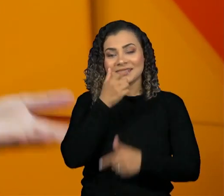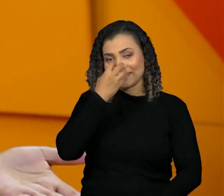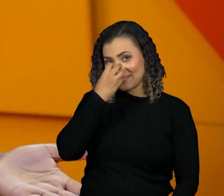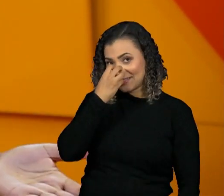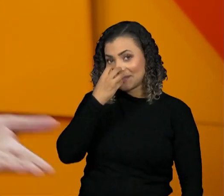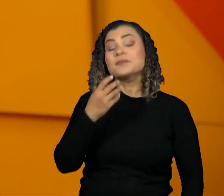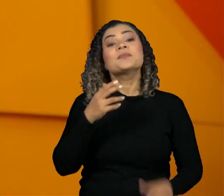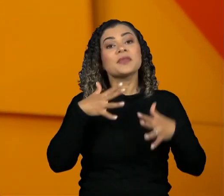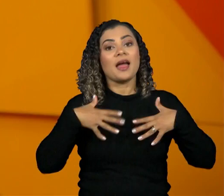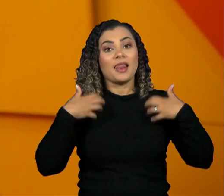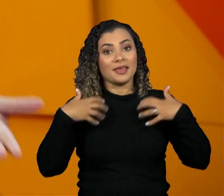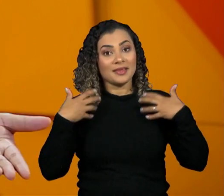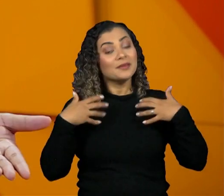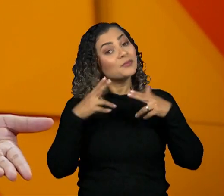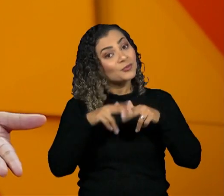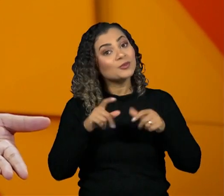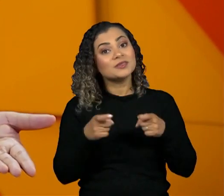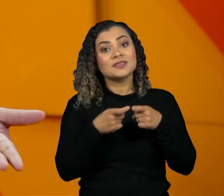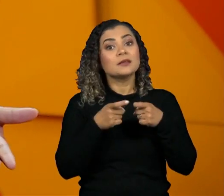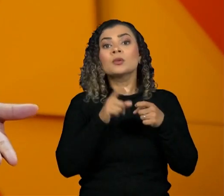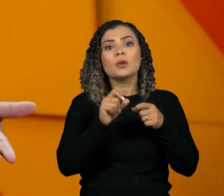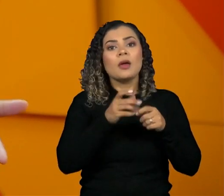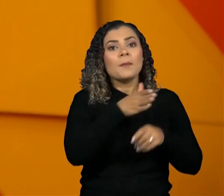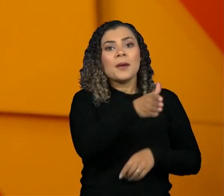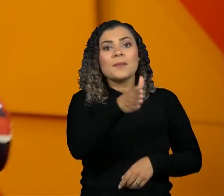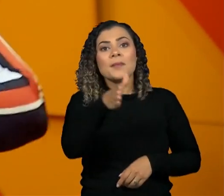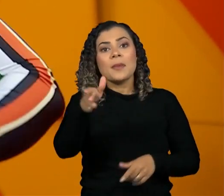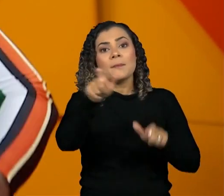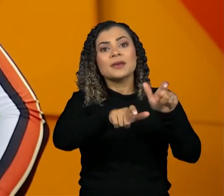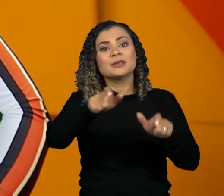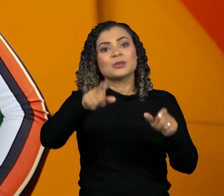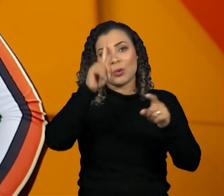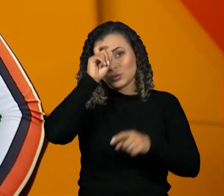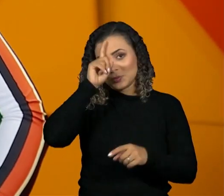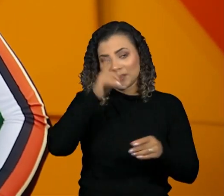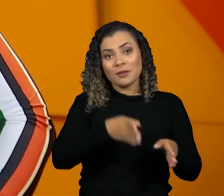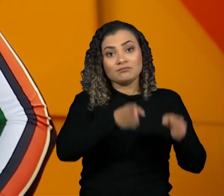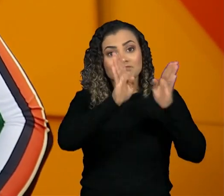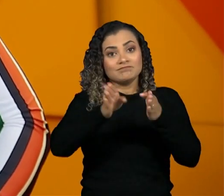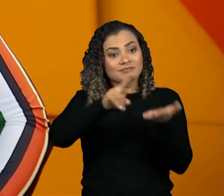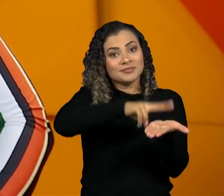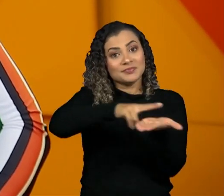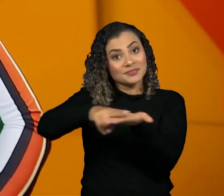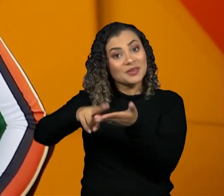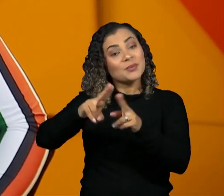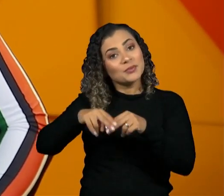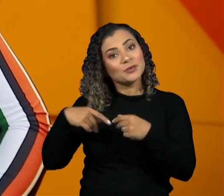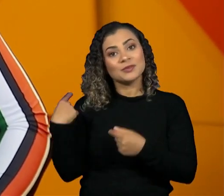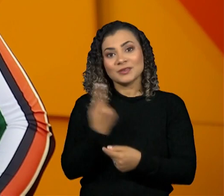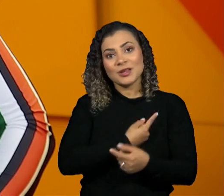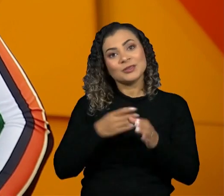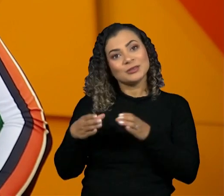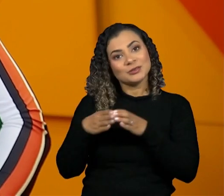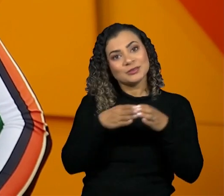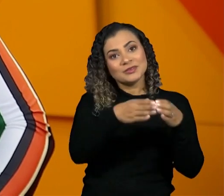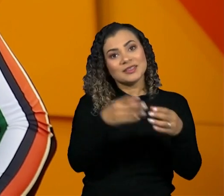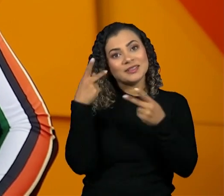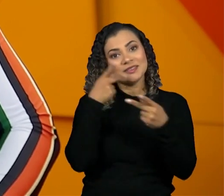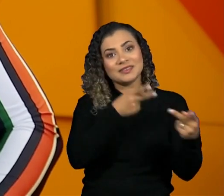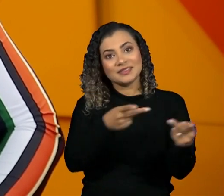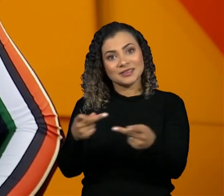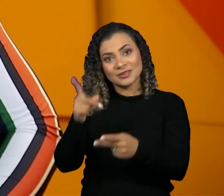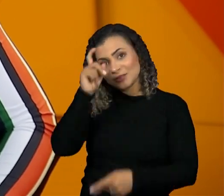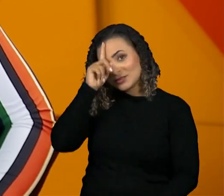se dedicam a levar os sorrisos para as crianças internadas em hospitais. E o Estação Livre acompanhou uma visita deles ao Hospital Geral